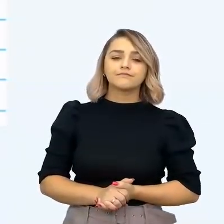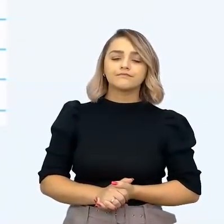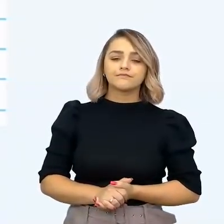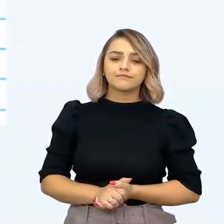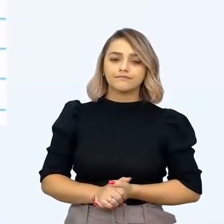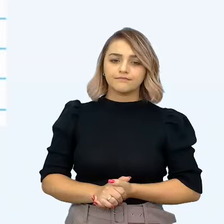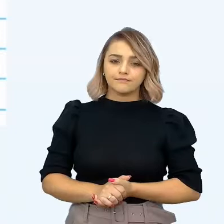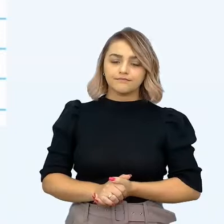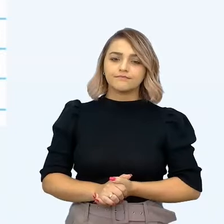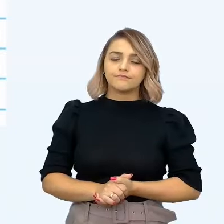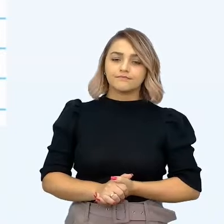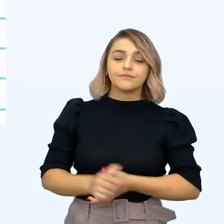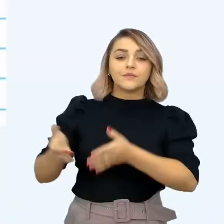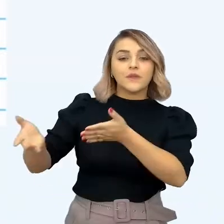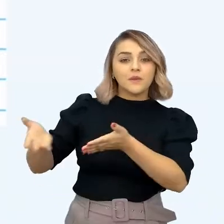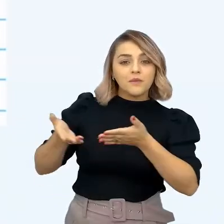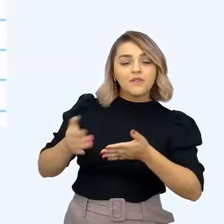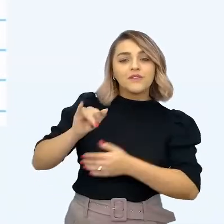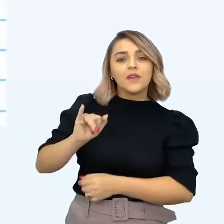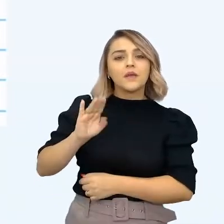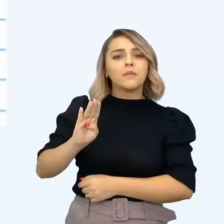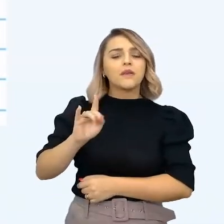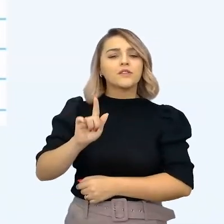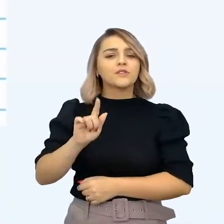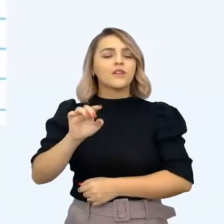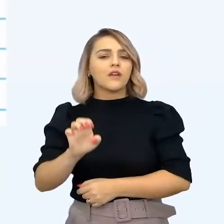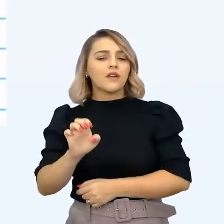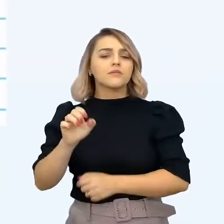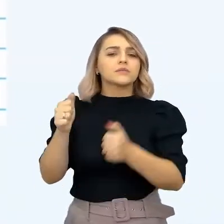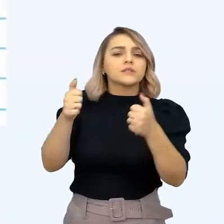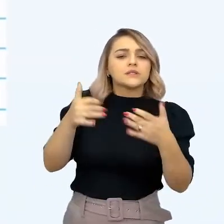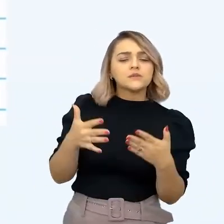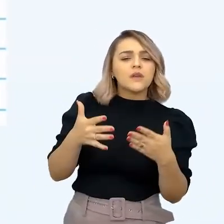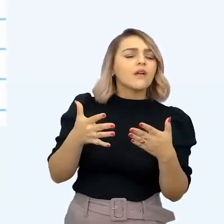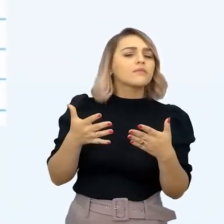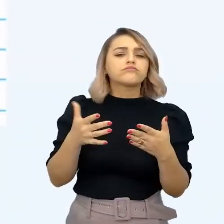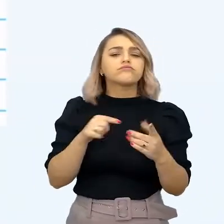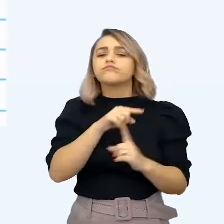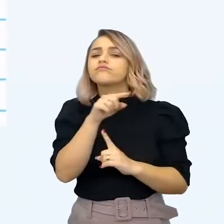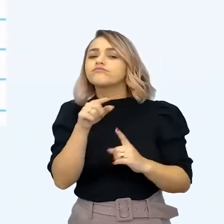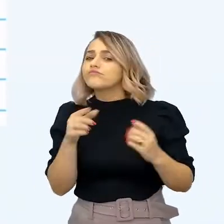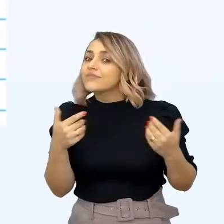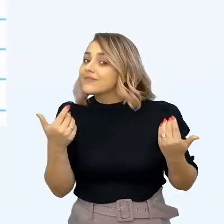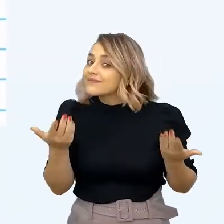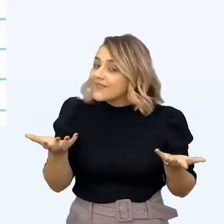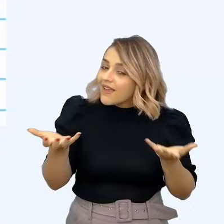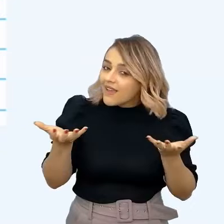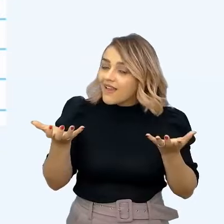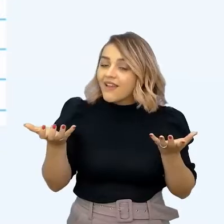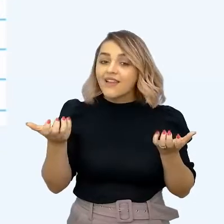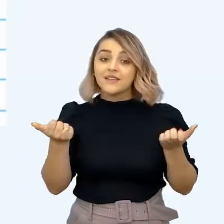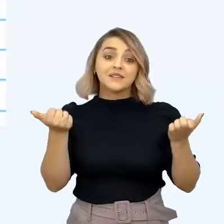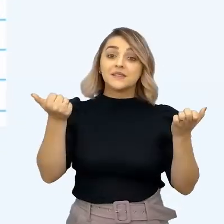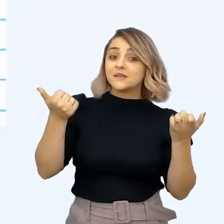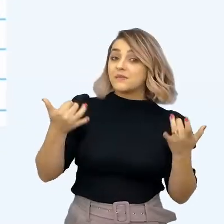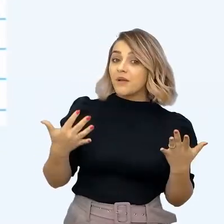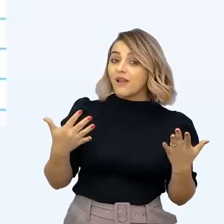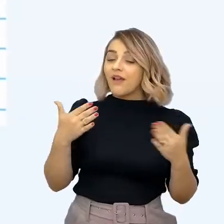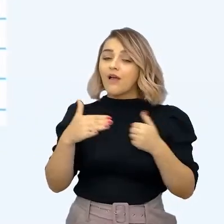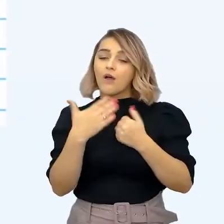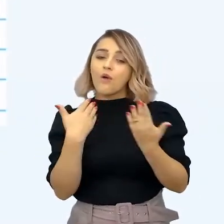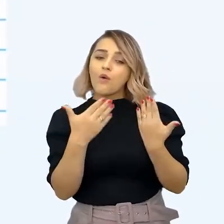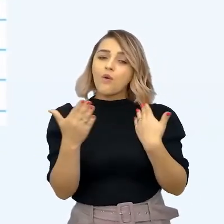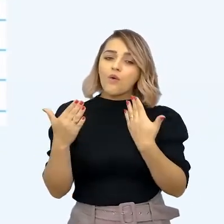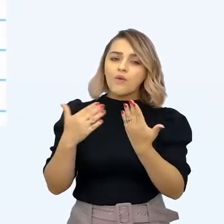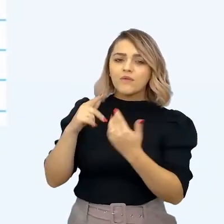Olá, sejam bem-vindos ao IBGE Explica. Que tal conversarmos sobre pedologia? Não. Não vamos falar sobre o estudo